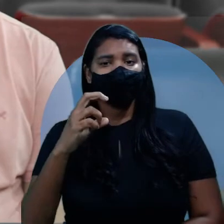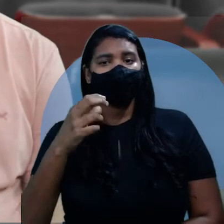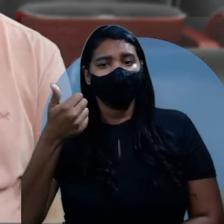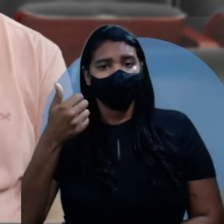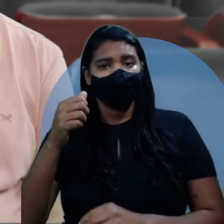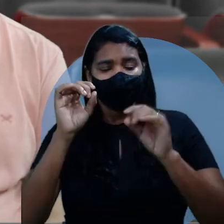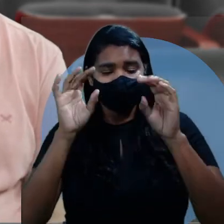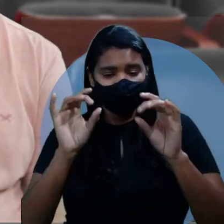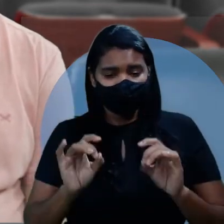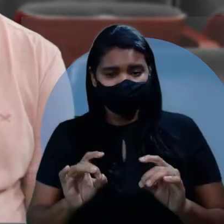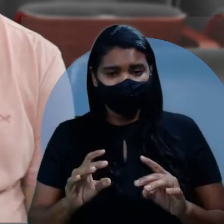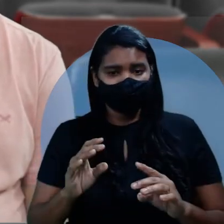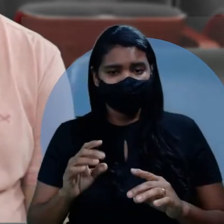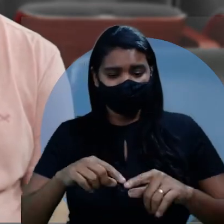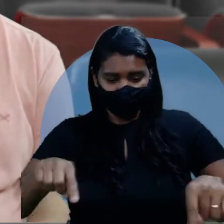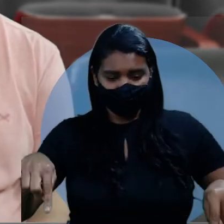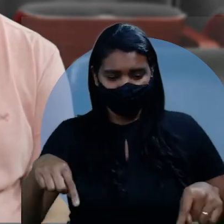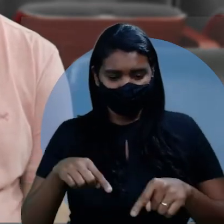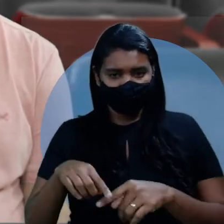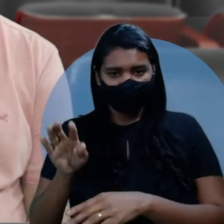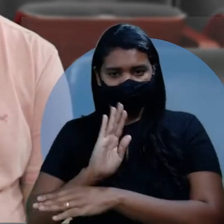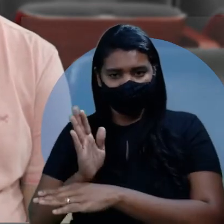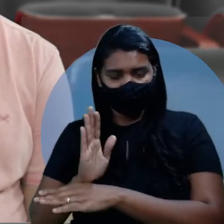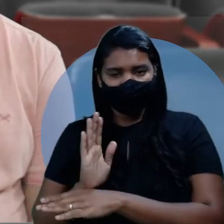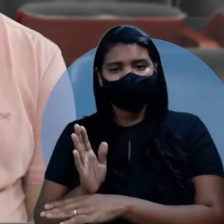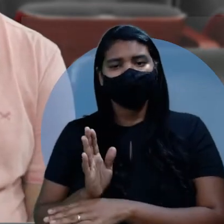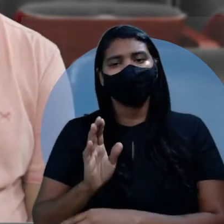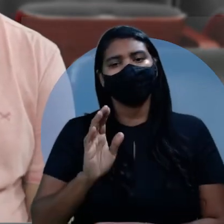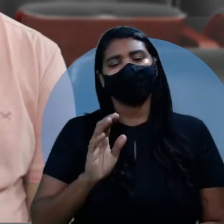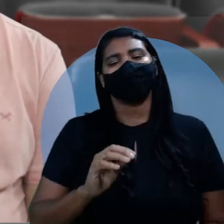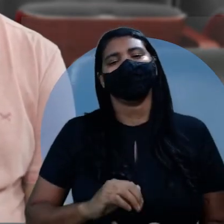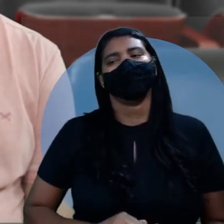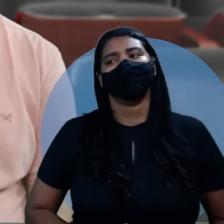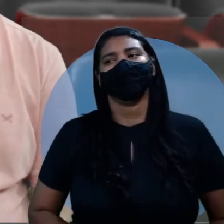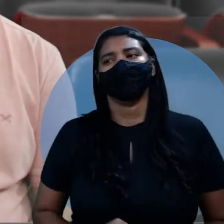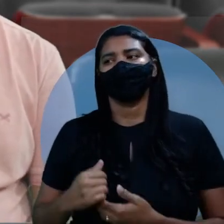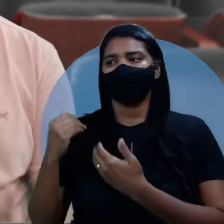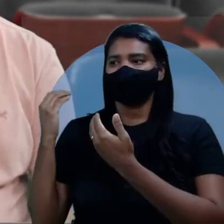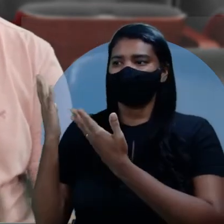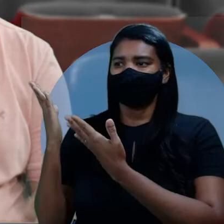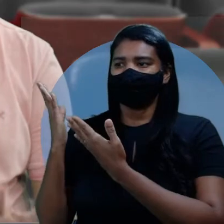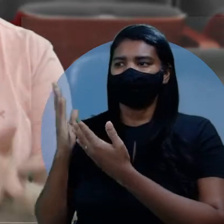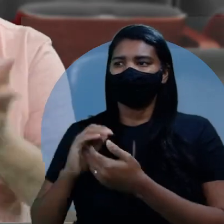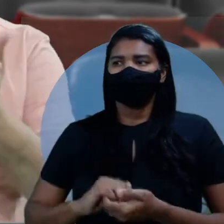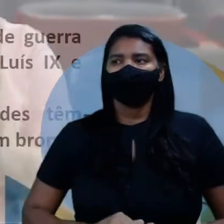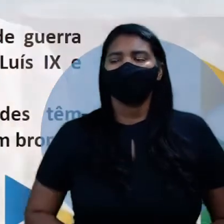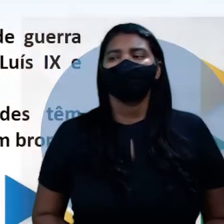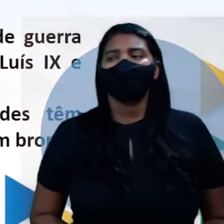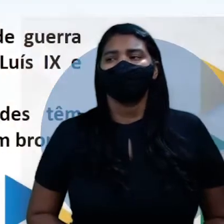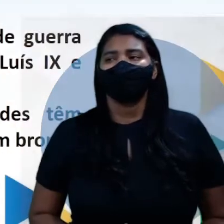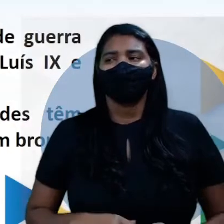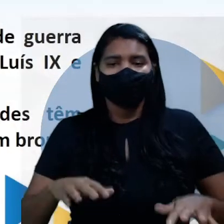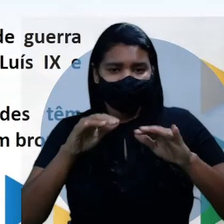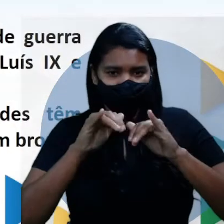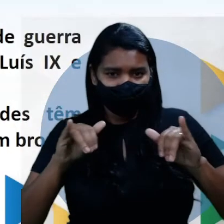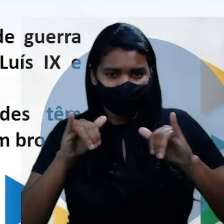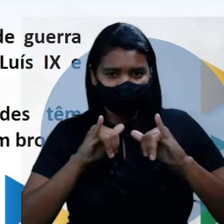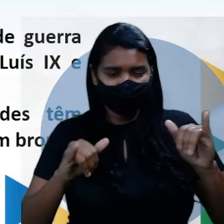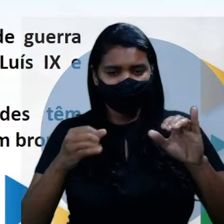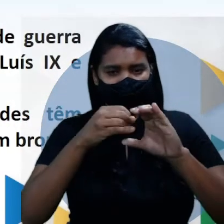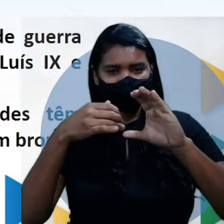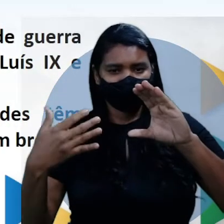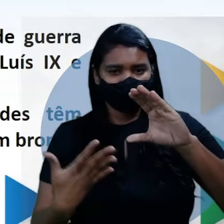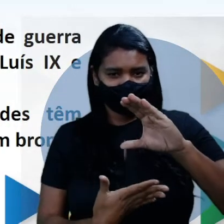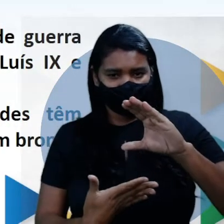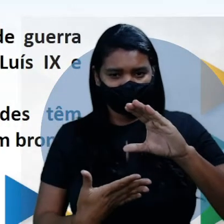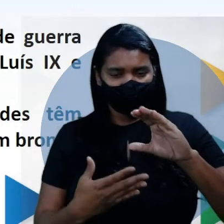para a nossa sala de cinema do Cinema São Luís, né? E aqui nós temos algumas informações sobre ele, nós temos aqui, olha as características,